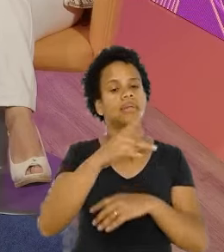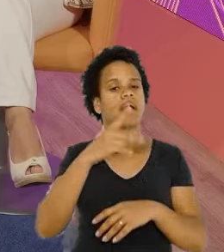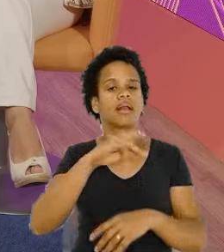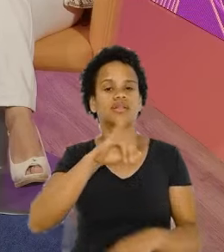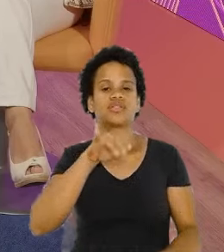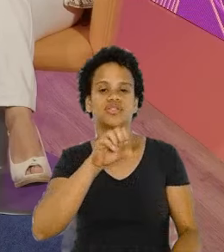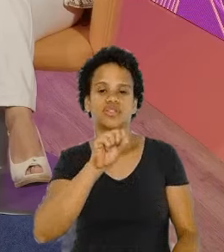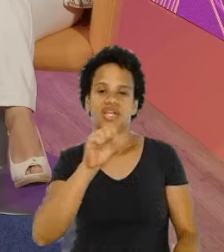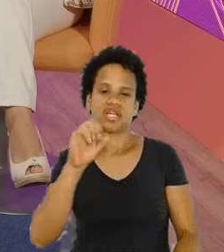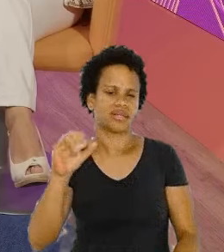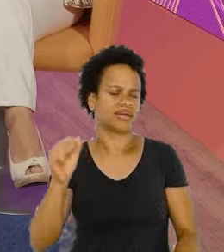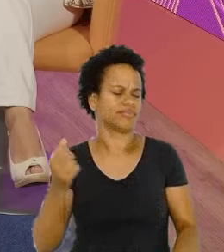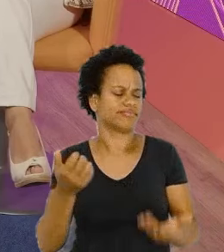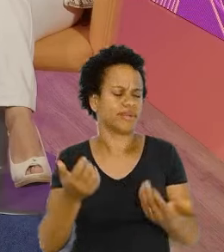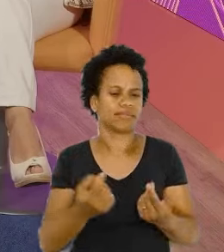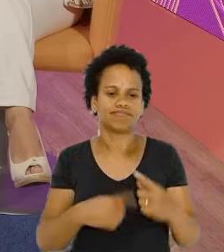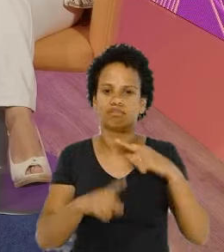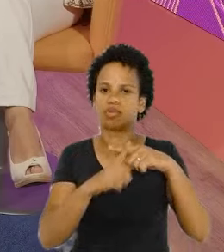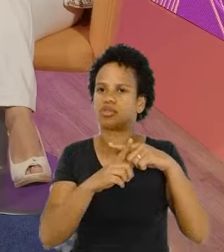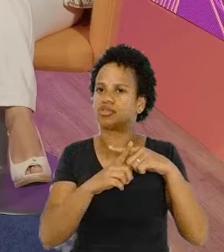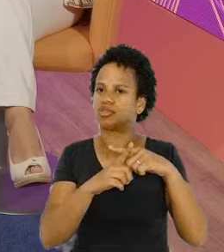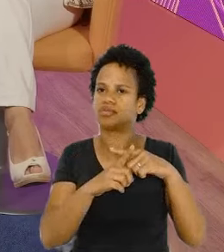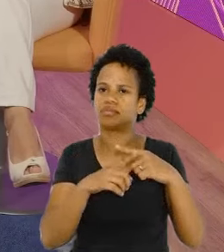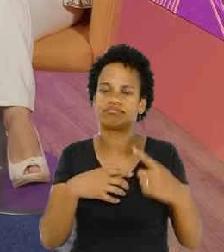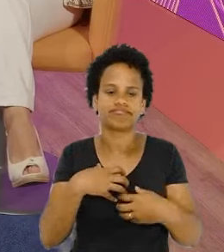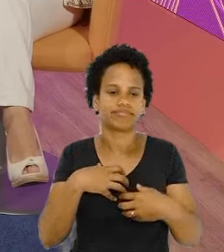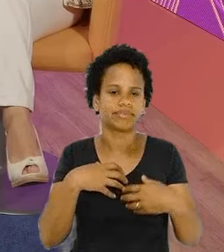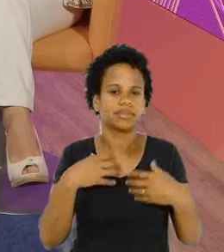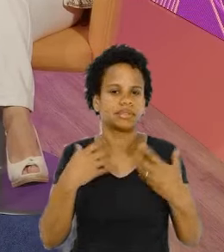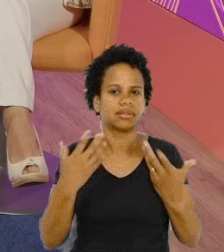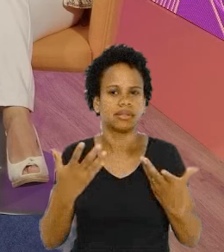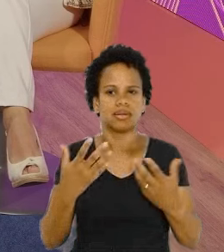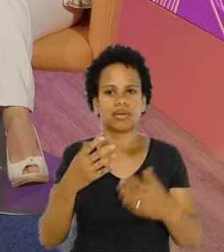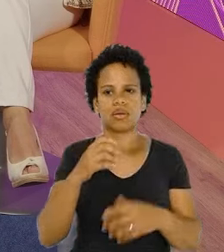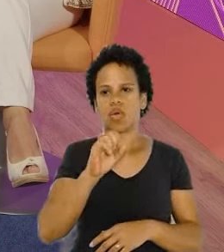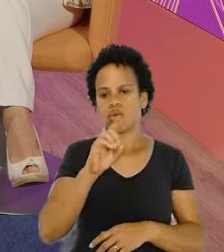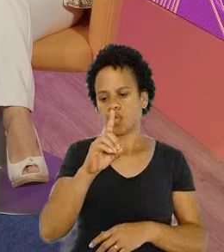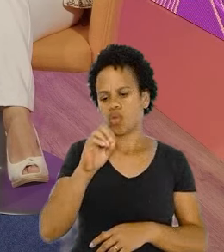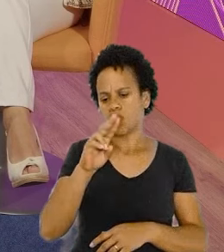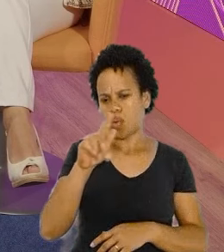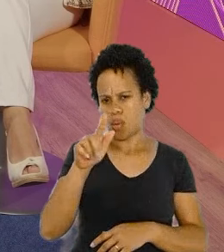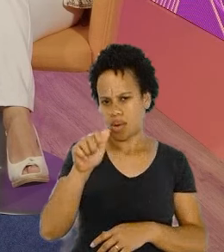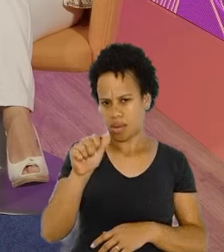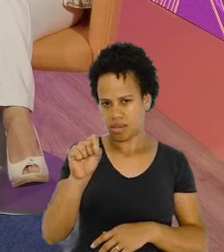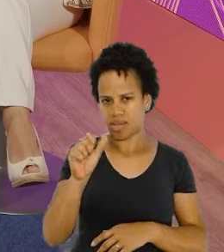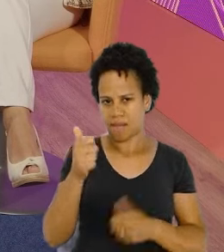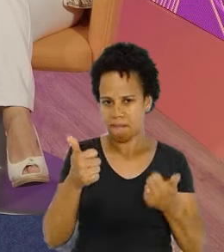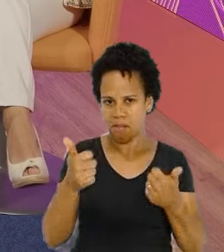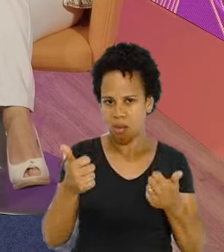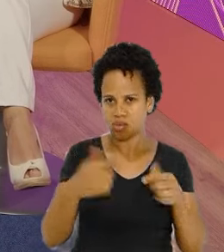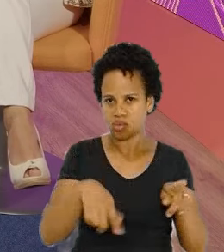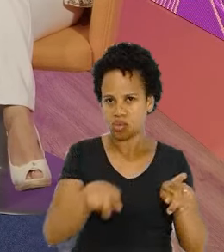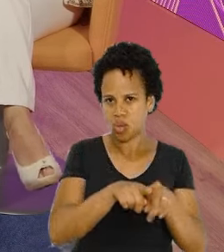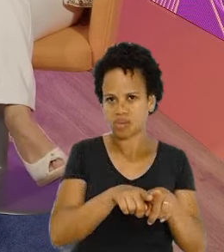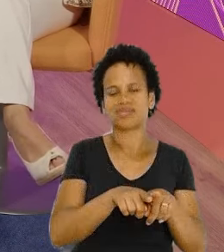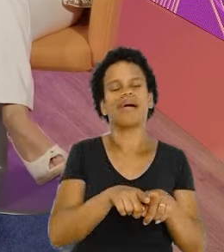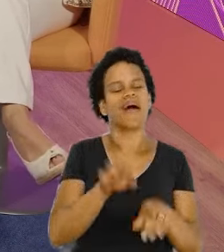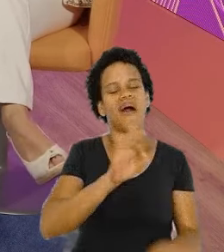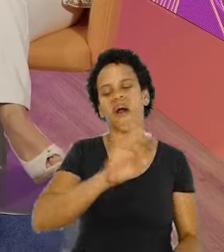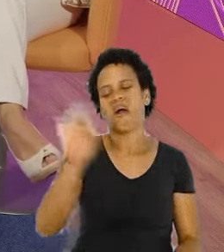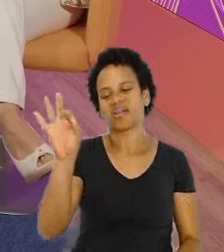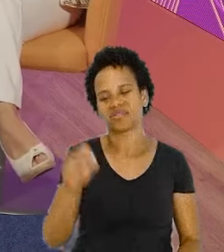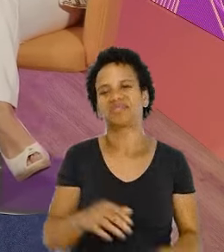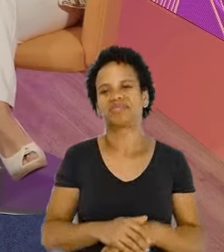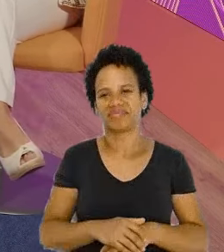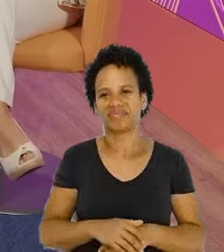positivo sendo muito positivo PR vida del só jica o Douglas é um bom sócio ótimo Ai que delícia ó Ioni